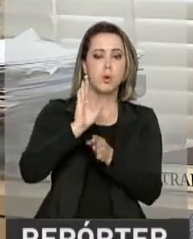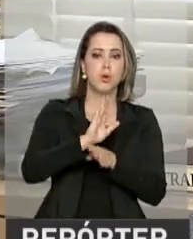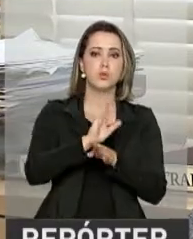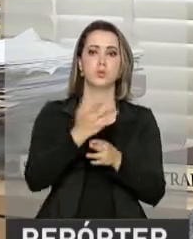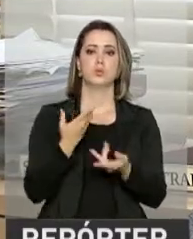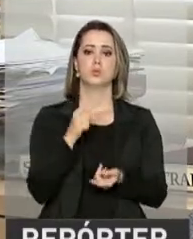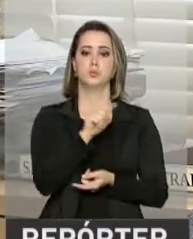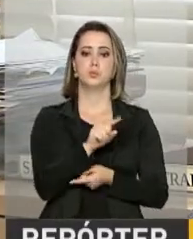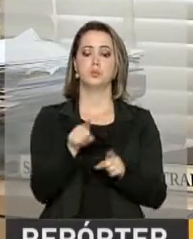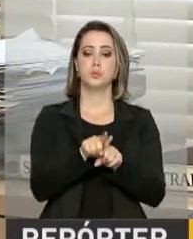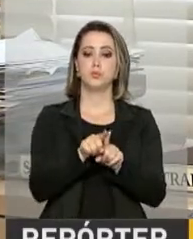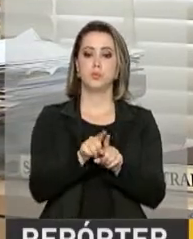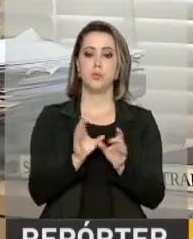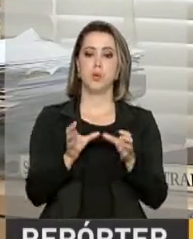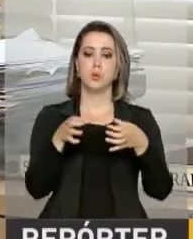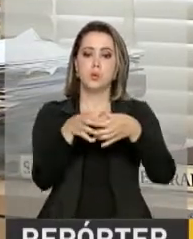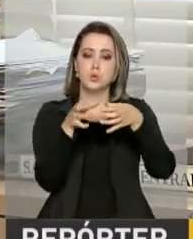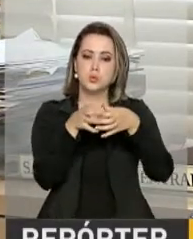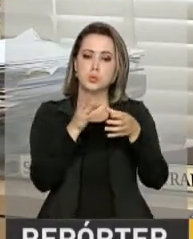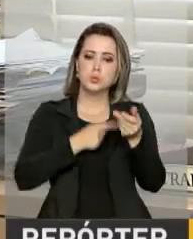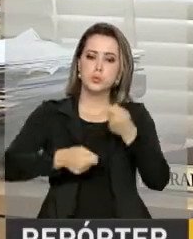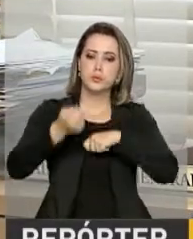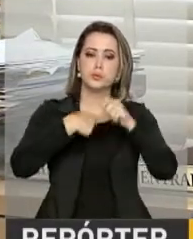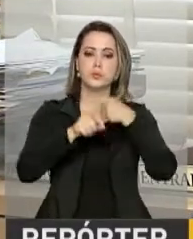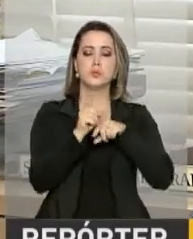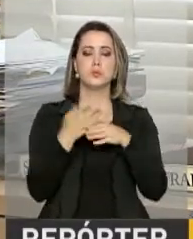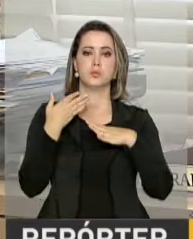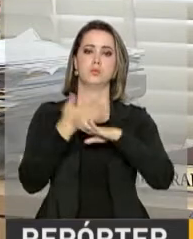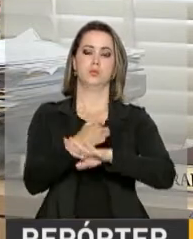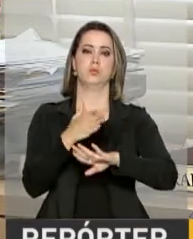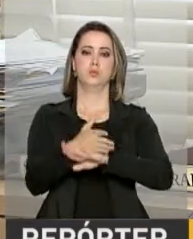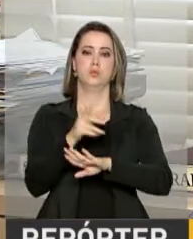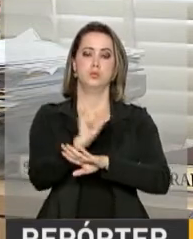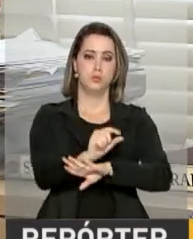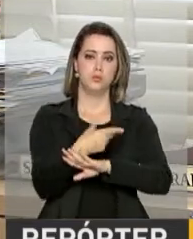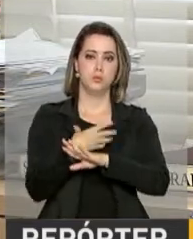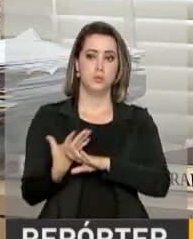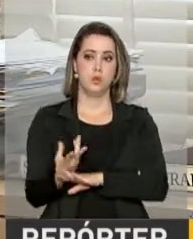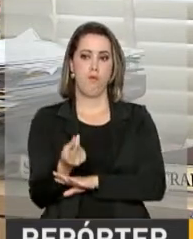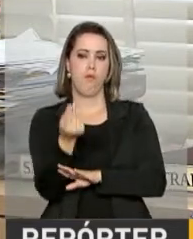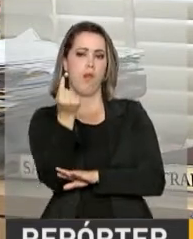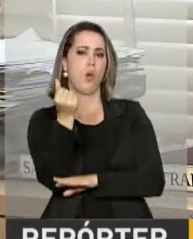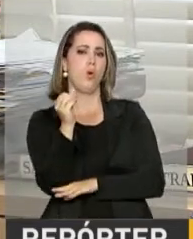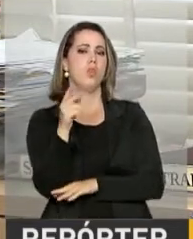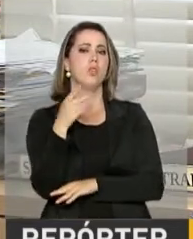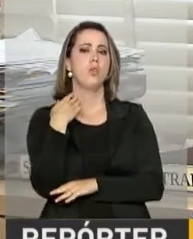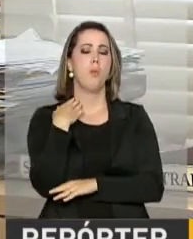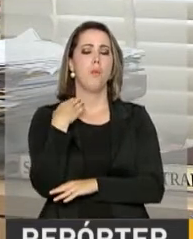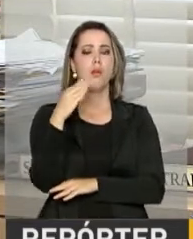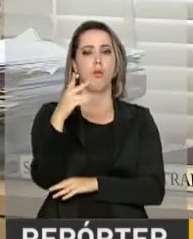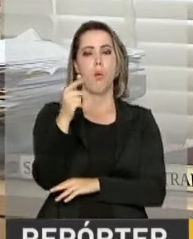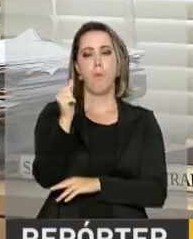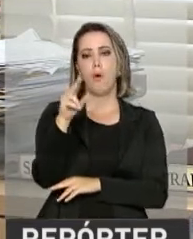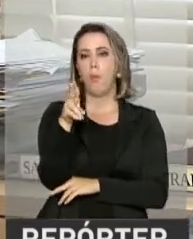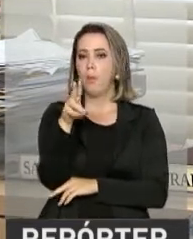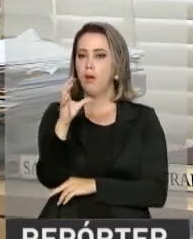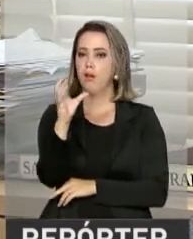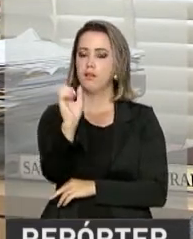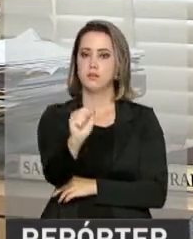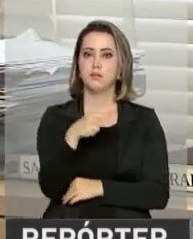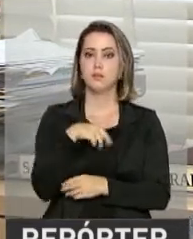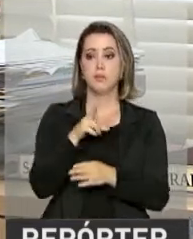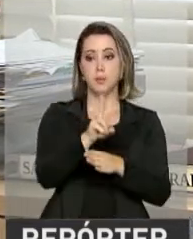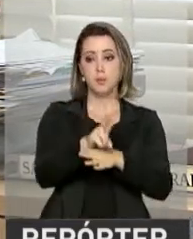na área do mercado imobiliário que acesso ao saldo da poupança para proporcionar os créditos